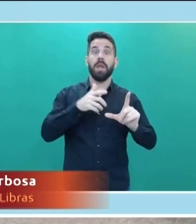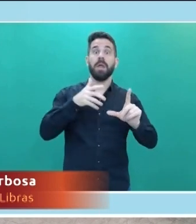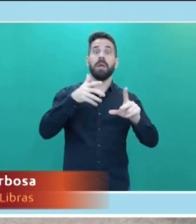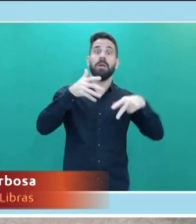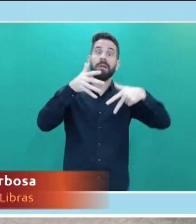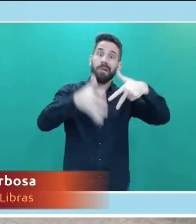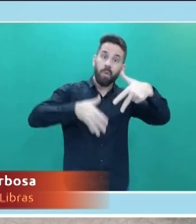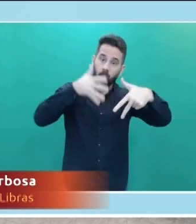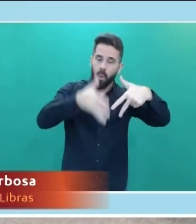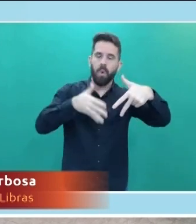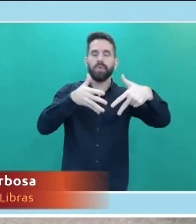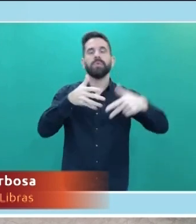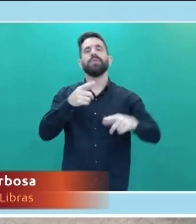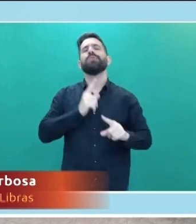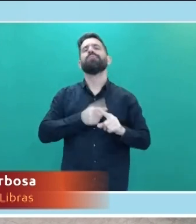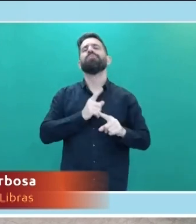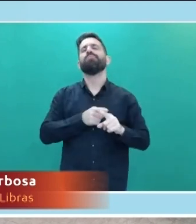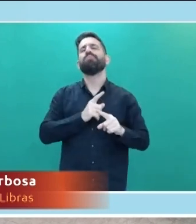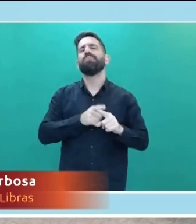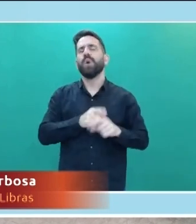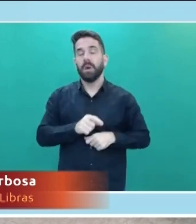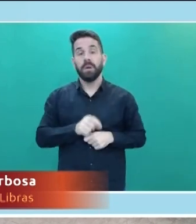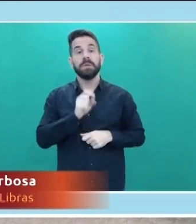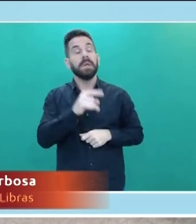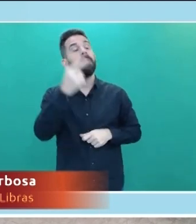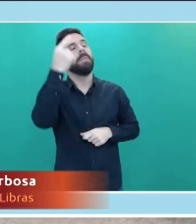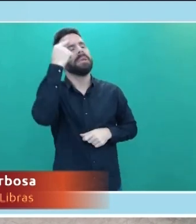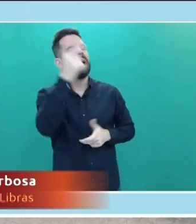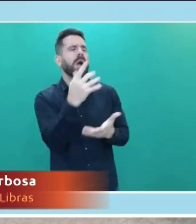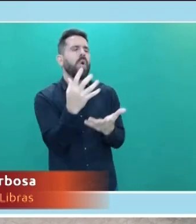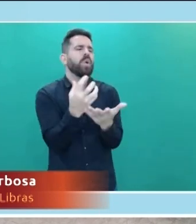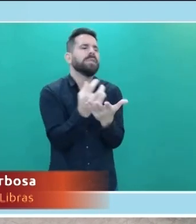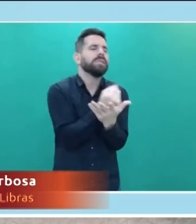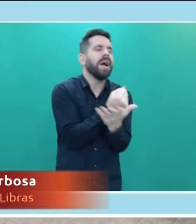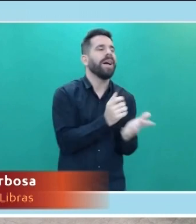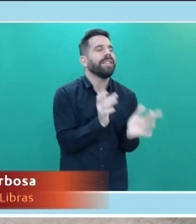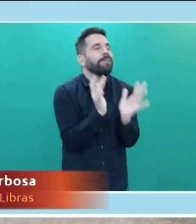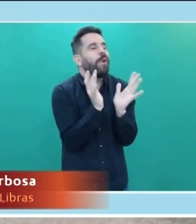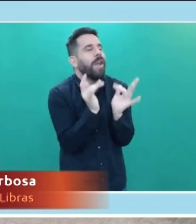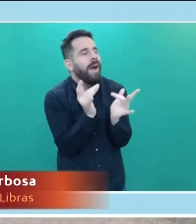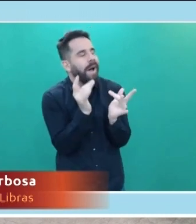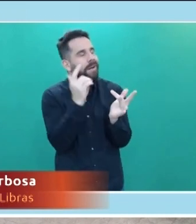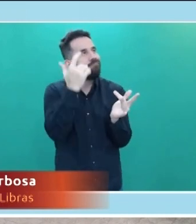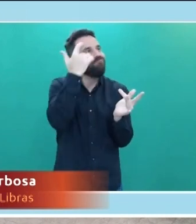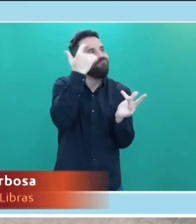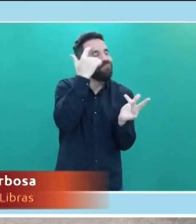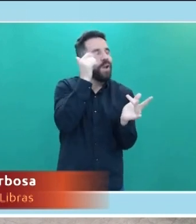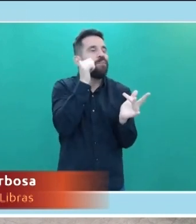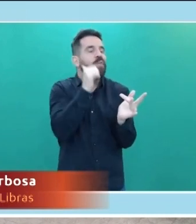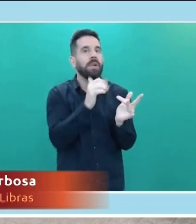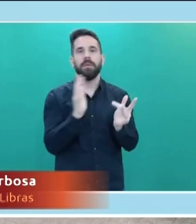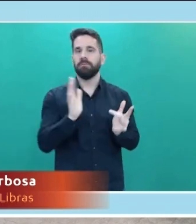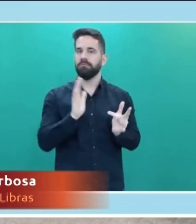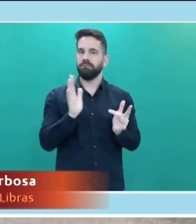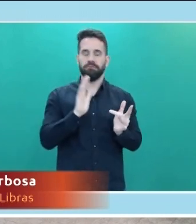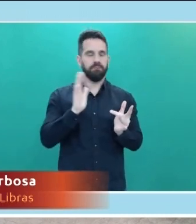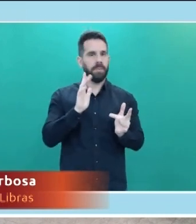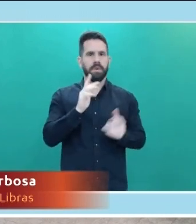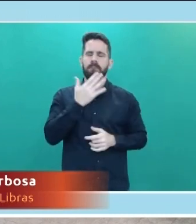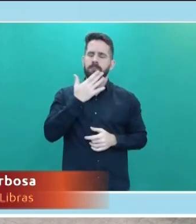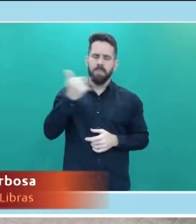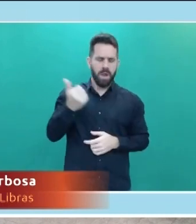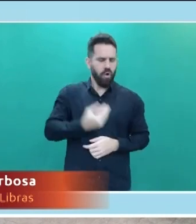dele ficar pensando em conquistar a namorada ou ficar pensando em mulher, é melhor se concentrar na vida, ganhar dinheiro, aplicar